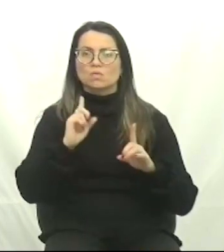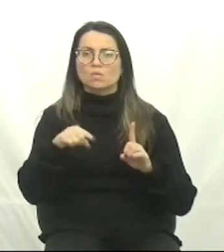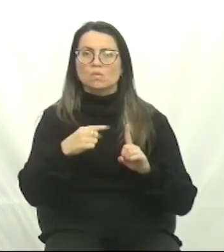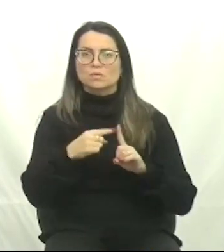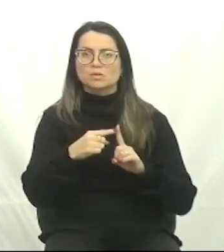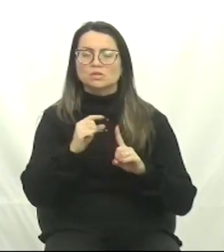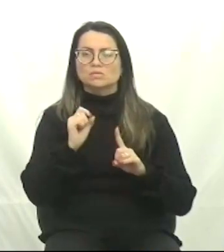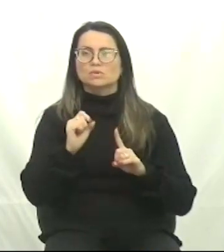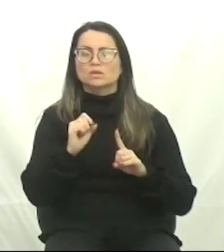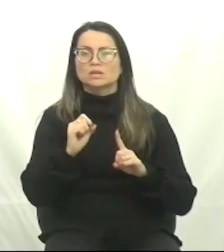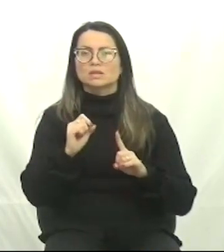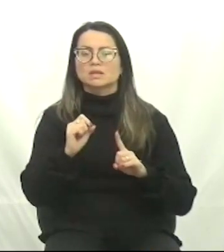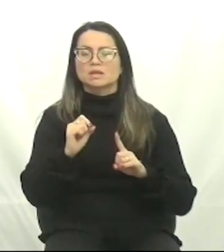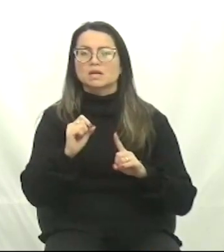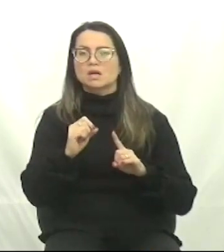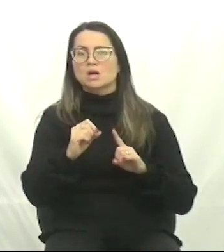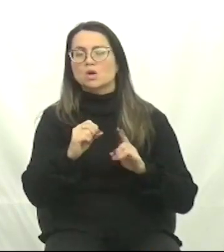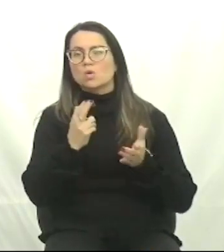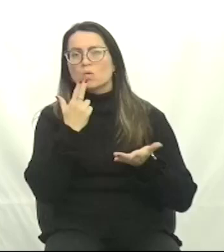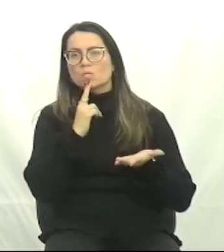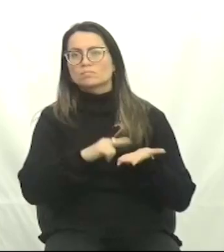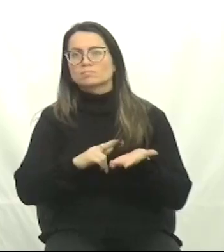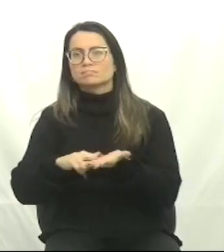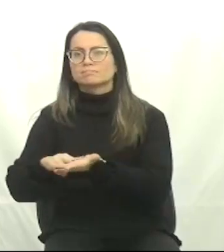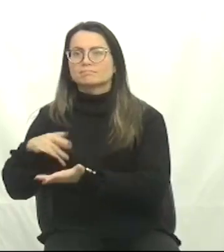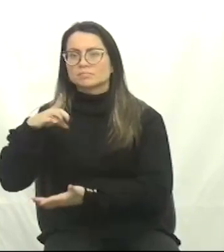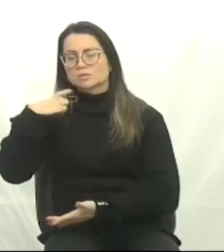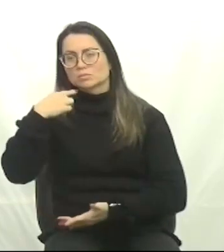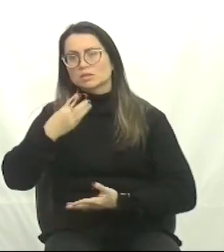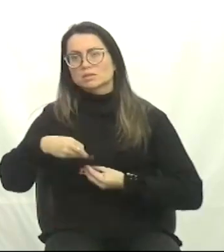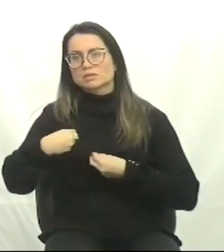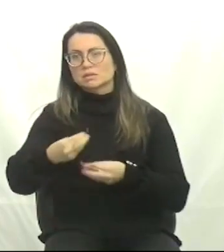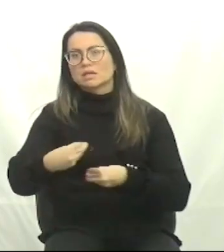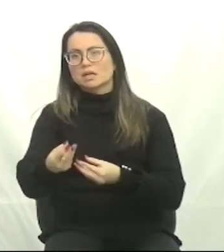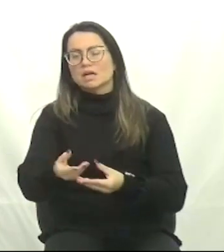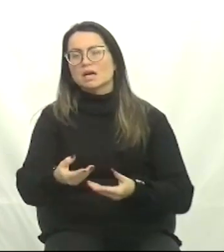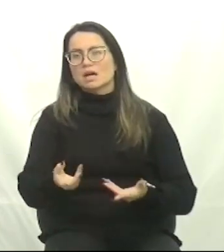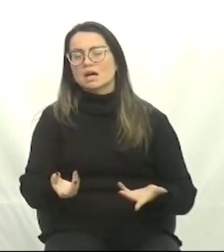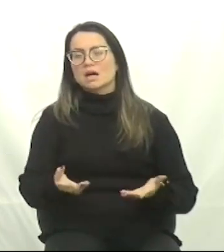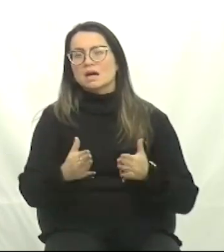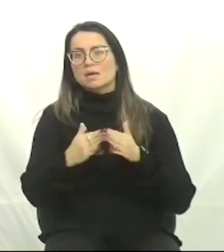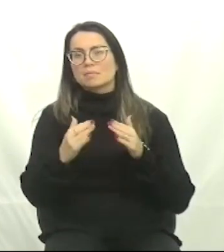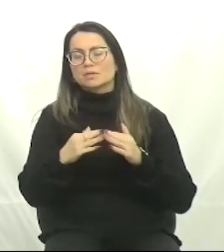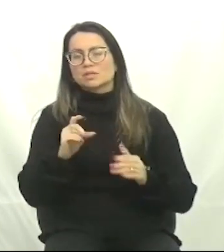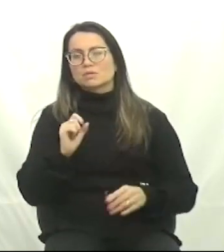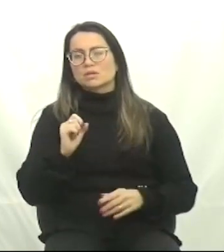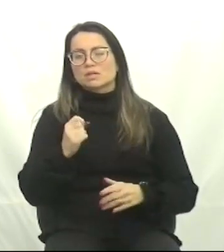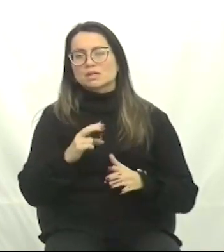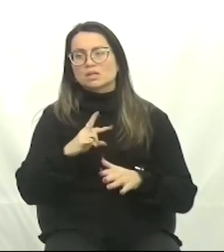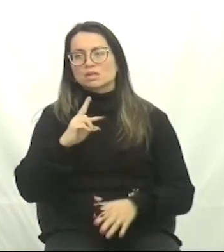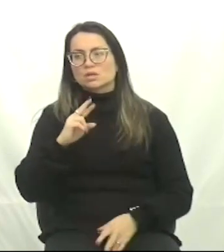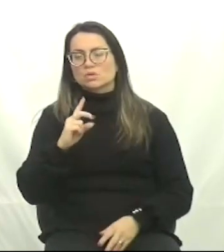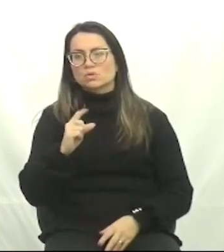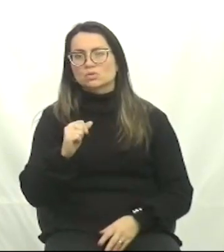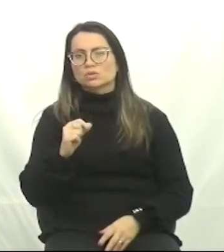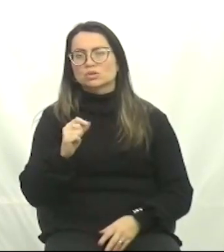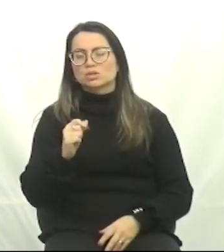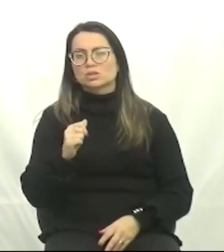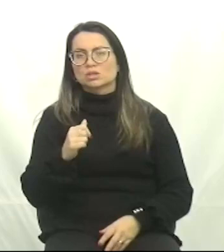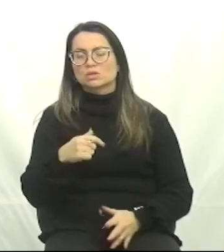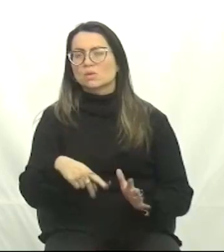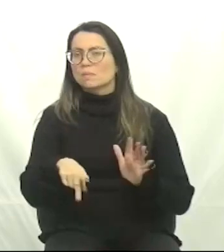Legislativa, com cópia para todos os deputados, apelando para que a destinação do recurso público seja dado